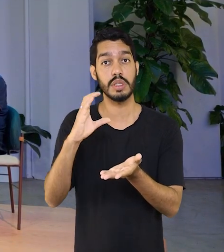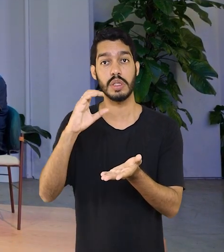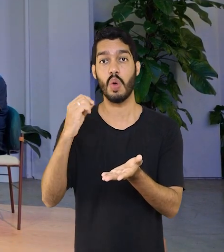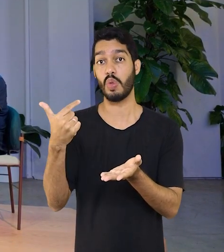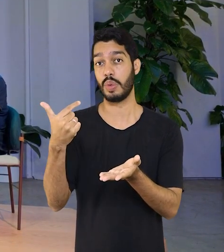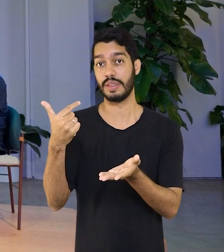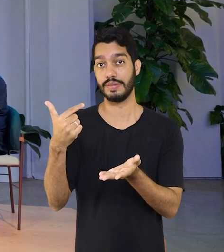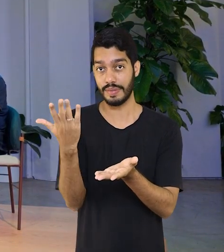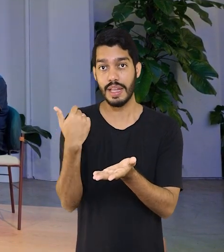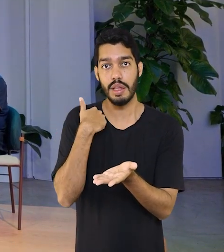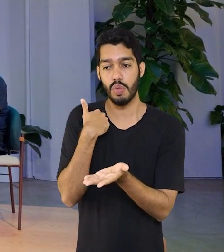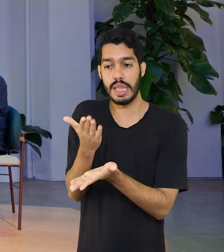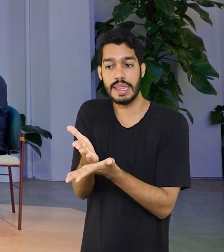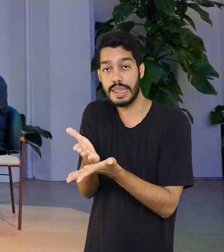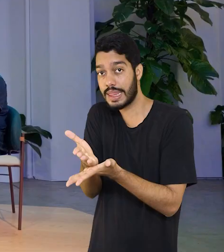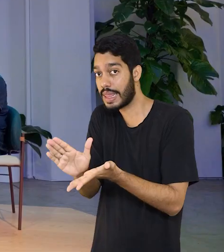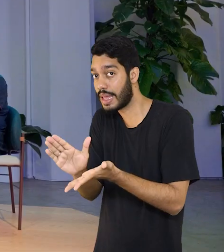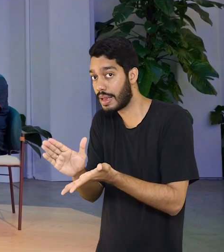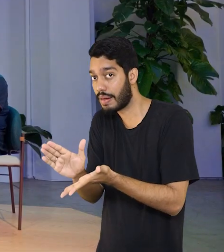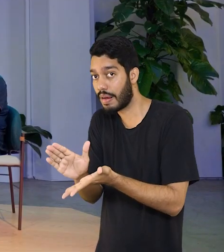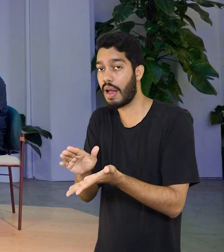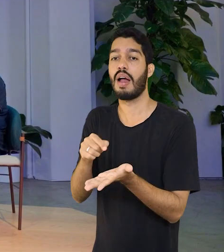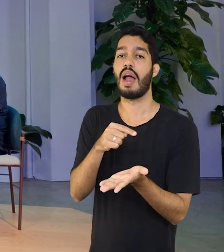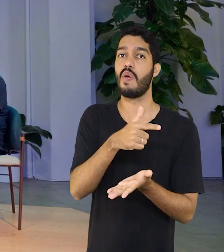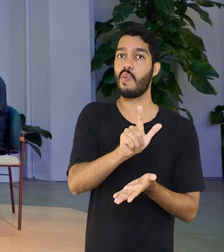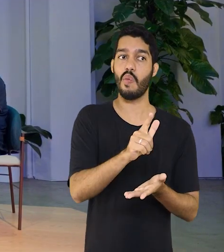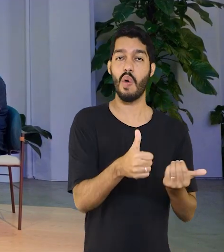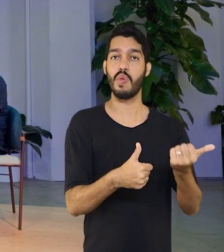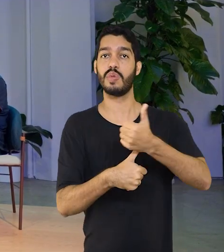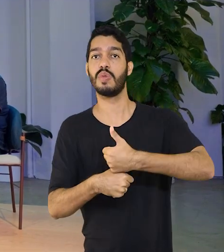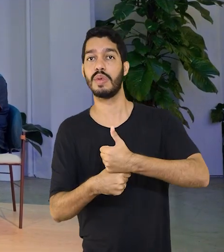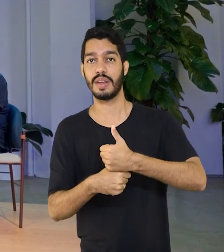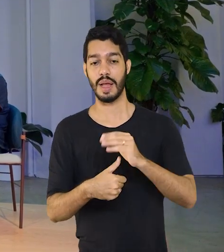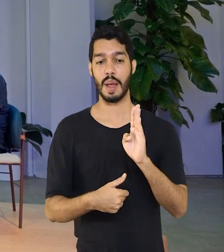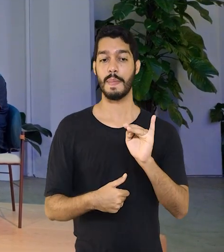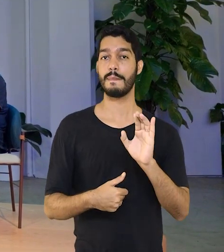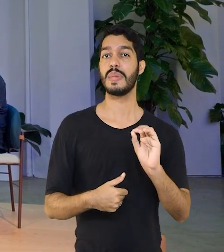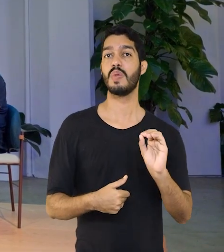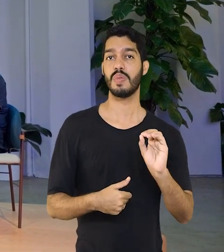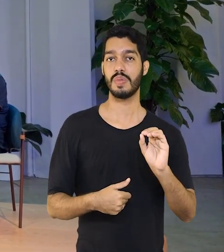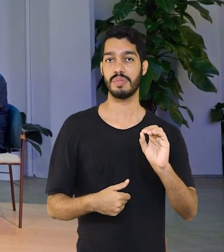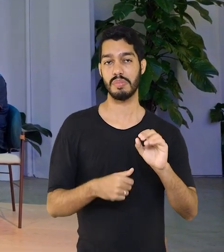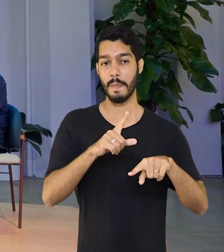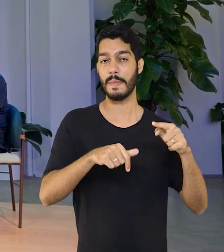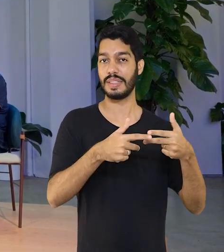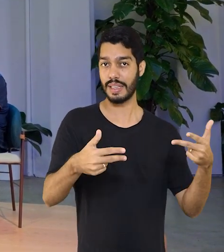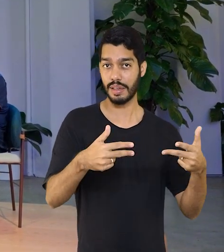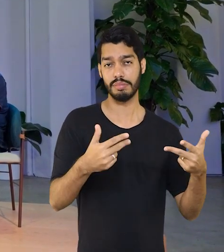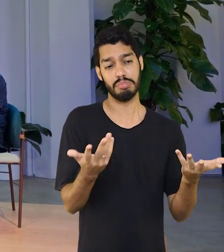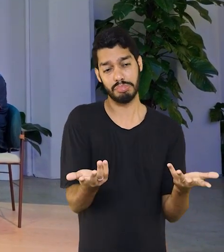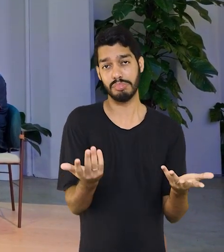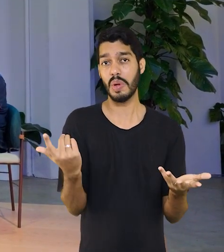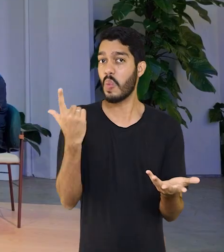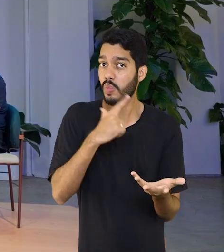que parcialmente, esse cimento por biomateriais, você tem um ganho aí enorme